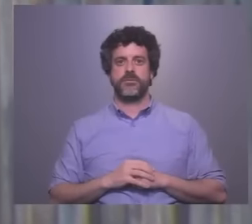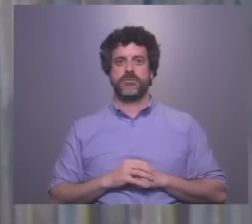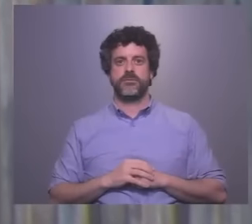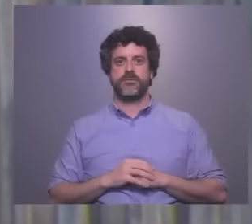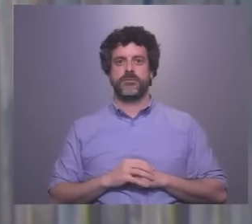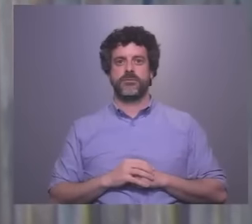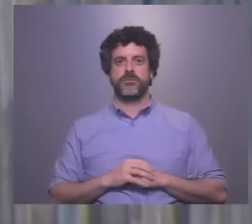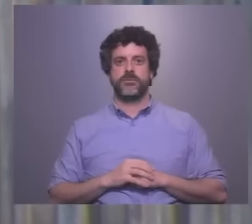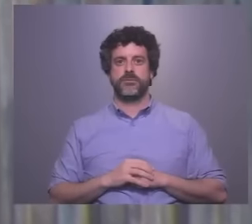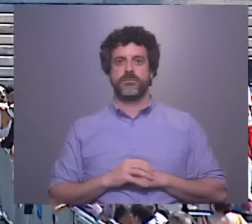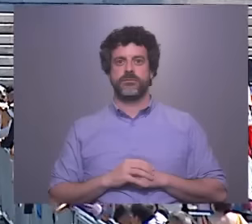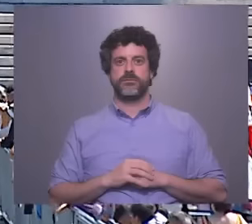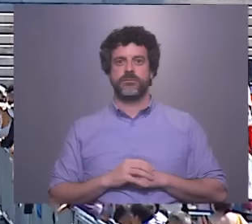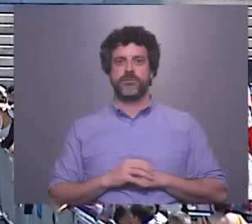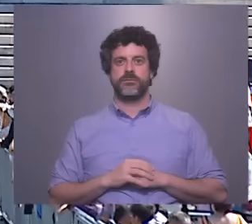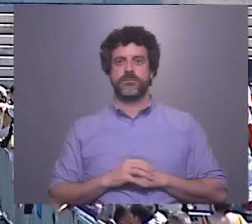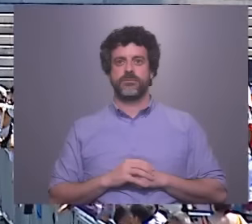Palavra da